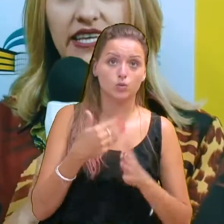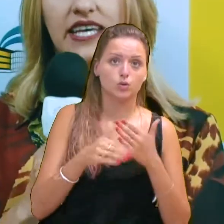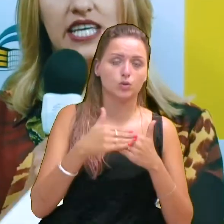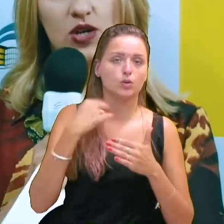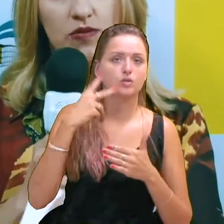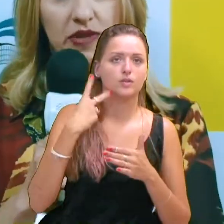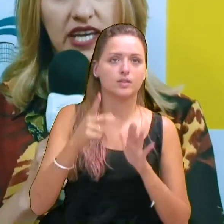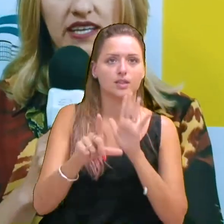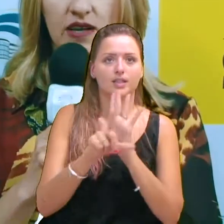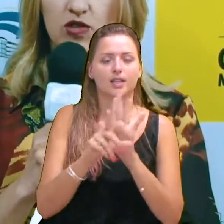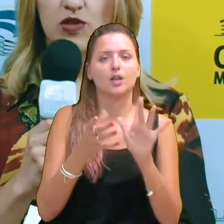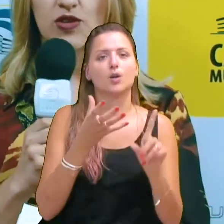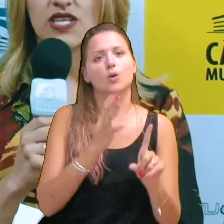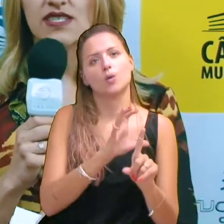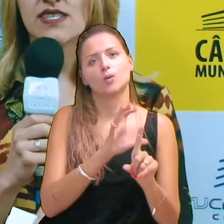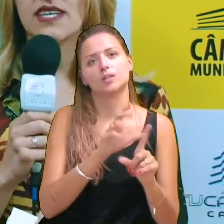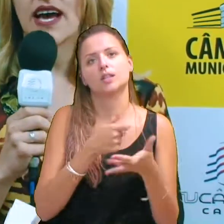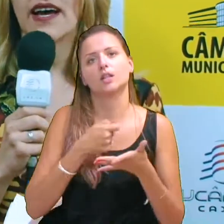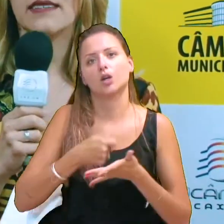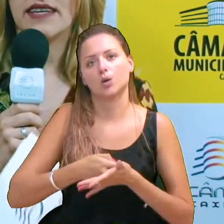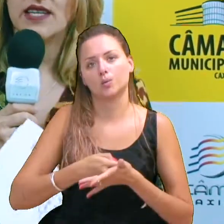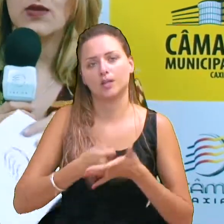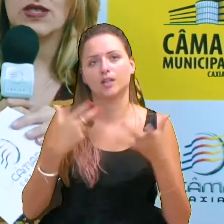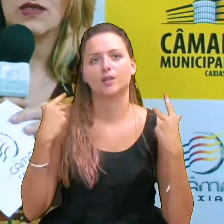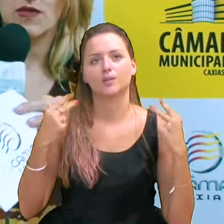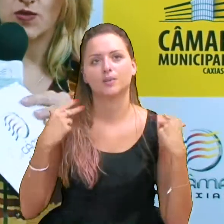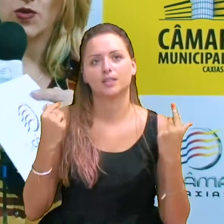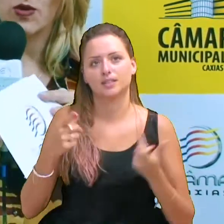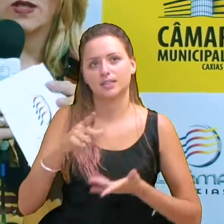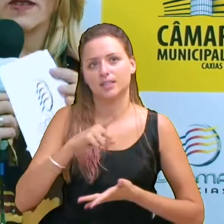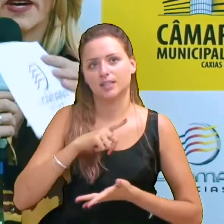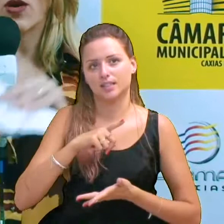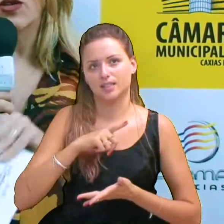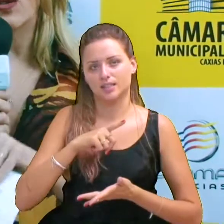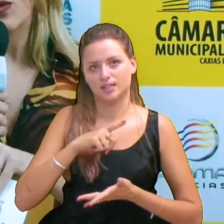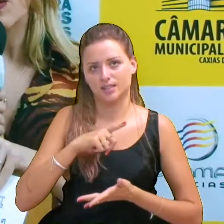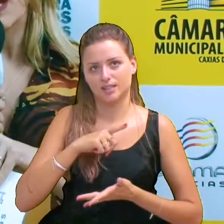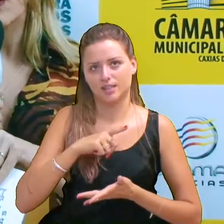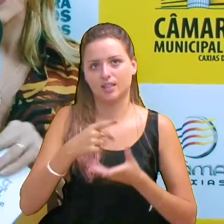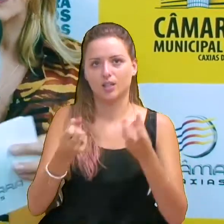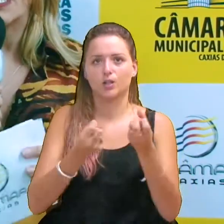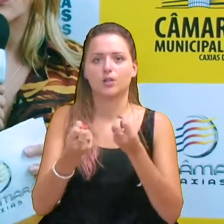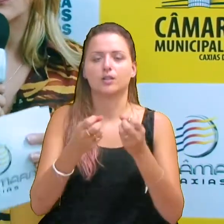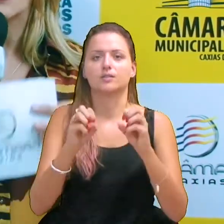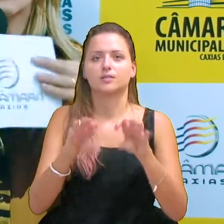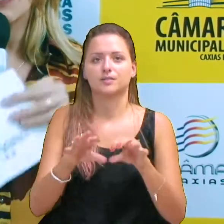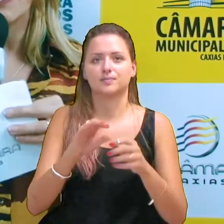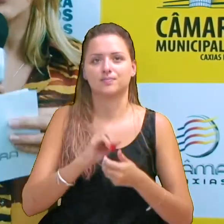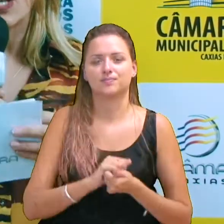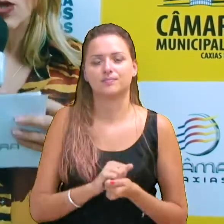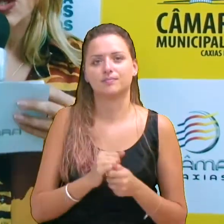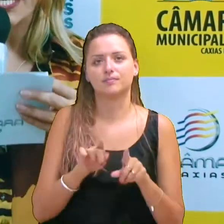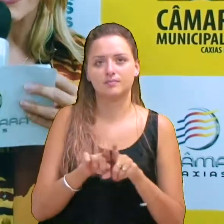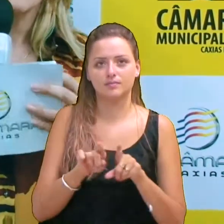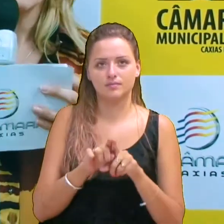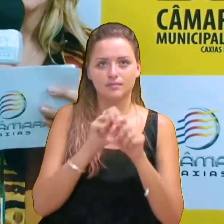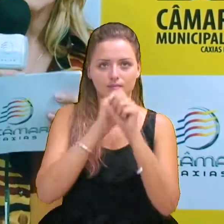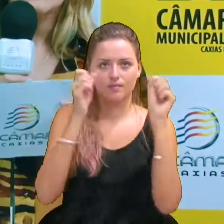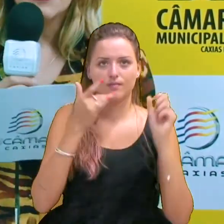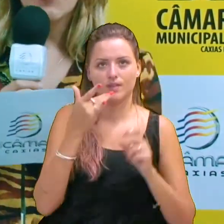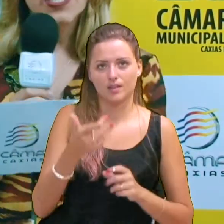à lei que obriga, então, os motoristas a terem os faróis dos veículos acesos também durante o